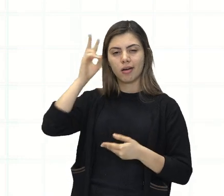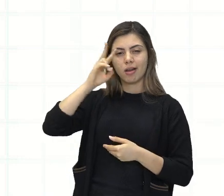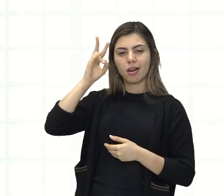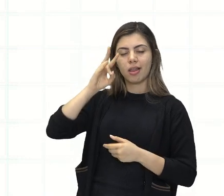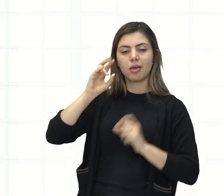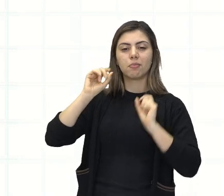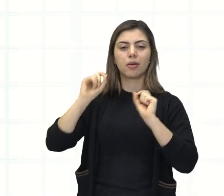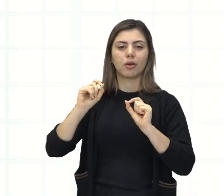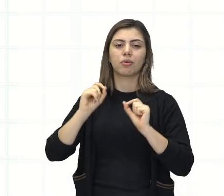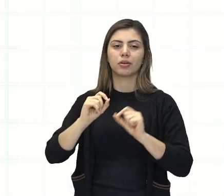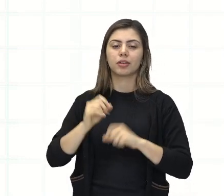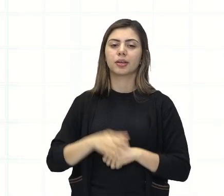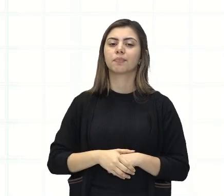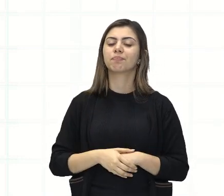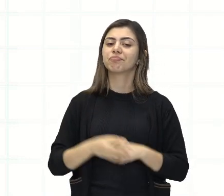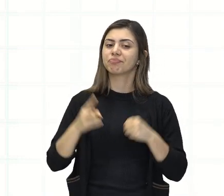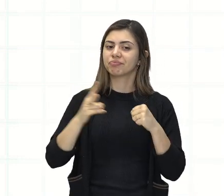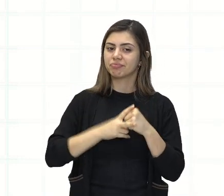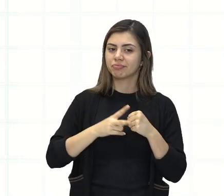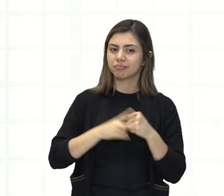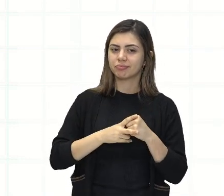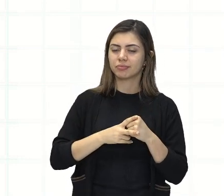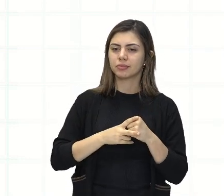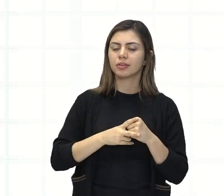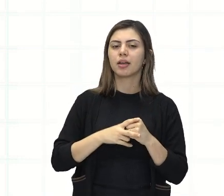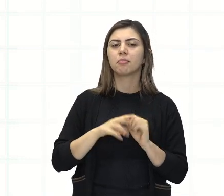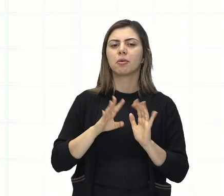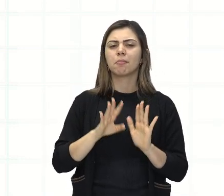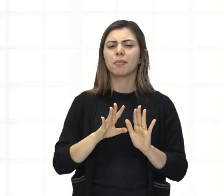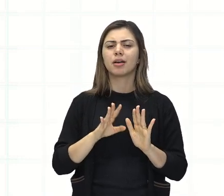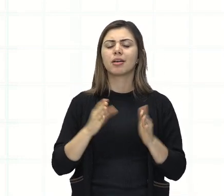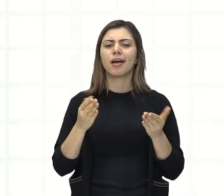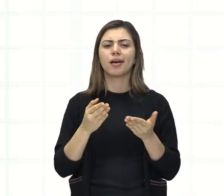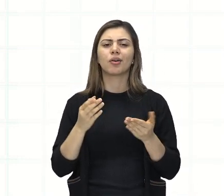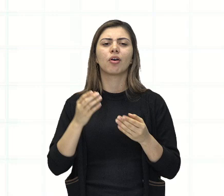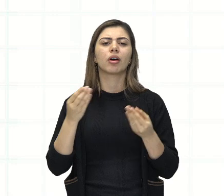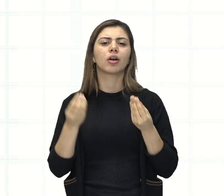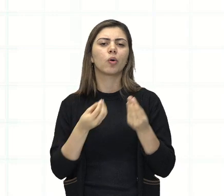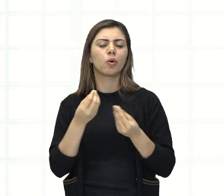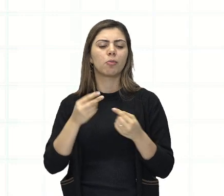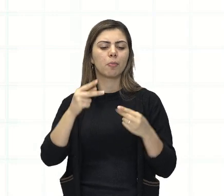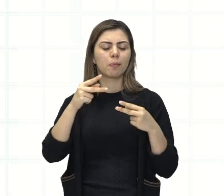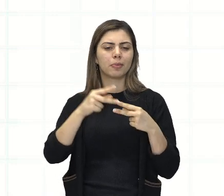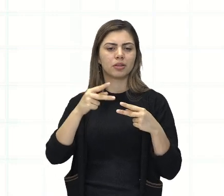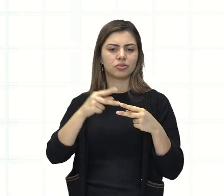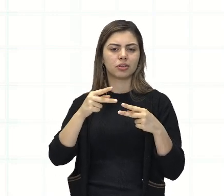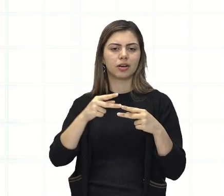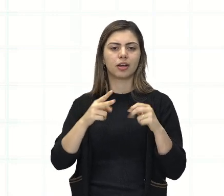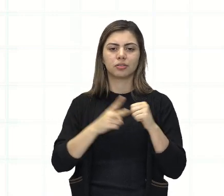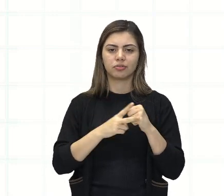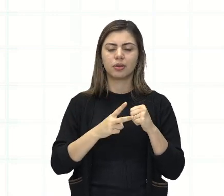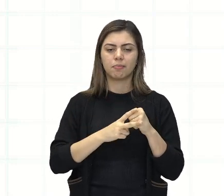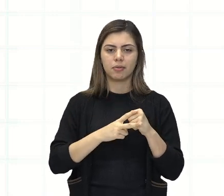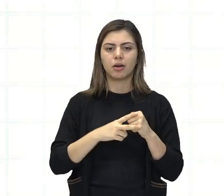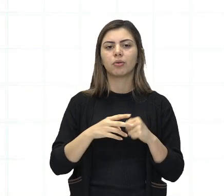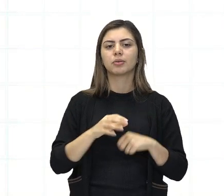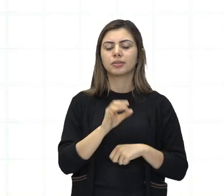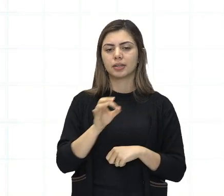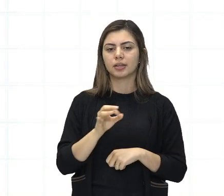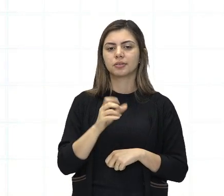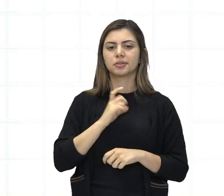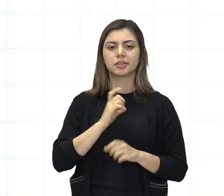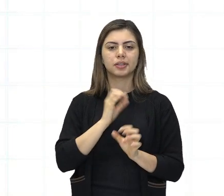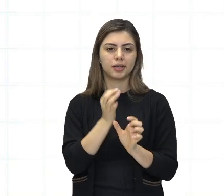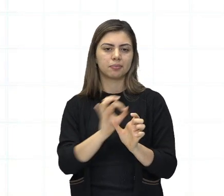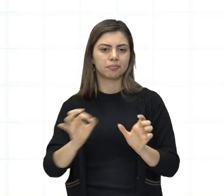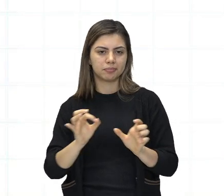recapitular verbo. Na verdade, a predicação verbal com a sintaxe na predicação